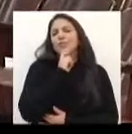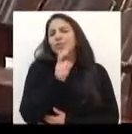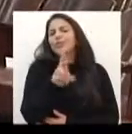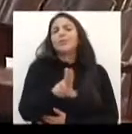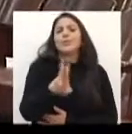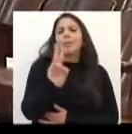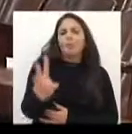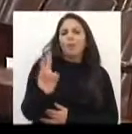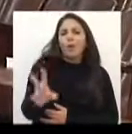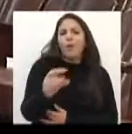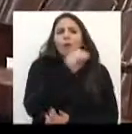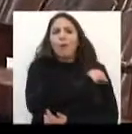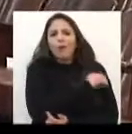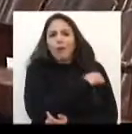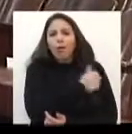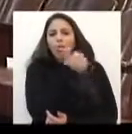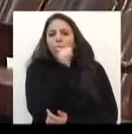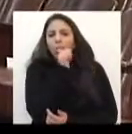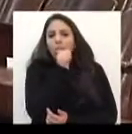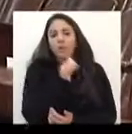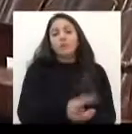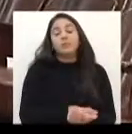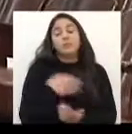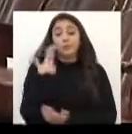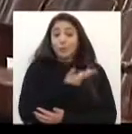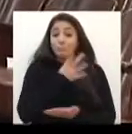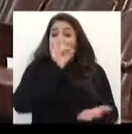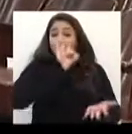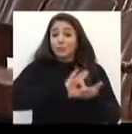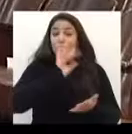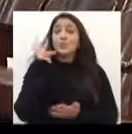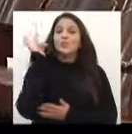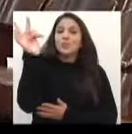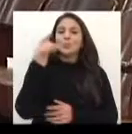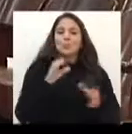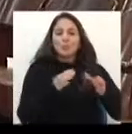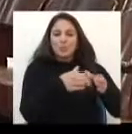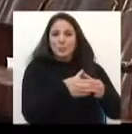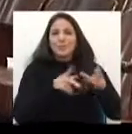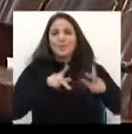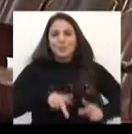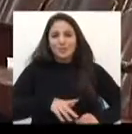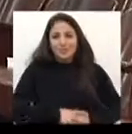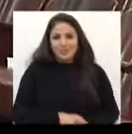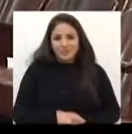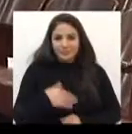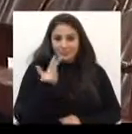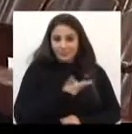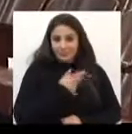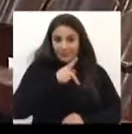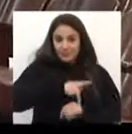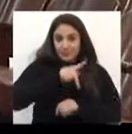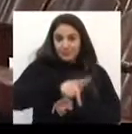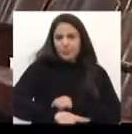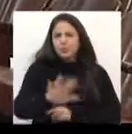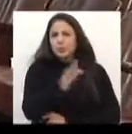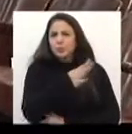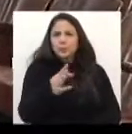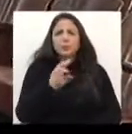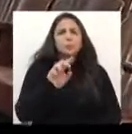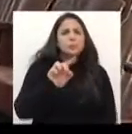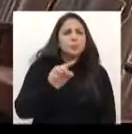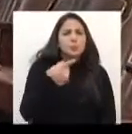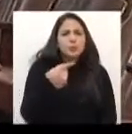álcool, nós vamos ter a garantia de um futuro para essa gente. Nós temos aqui em Passo Fundo em torno de 1.000